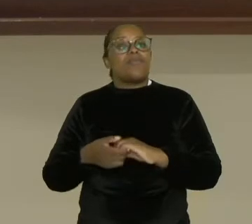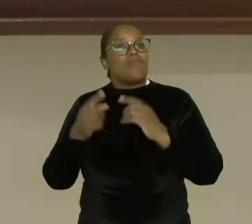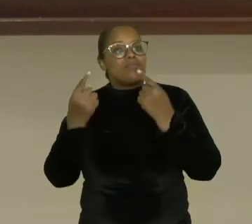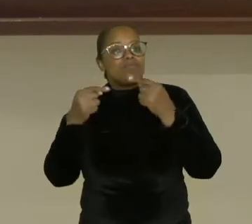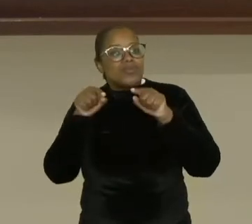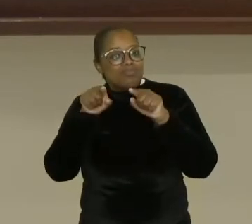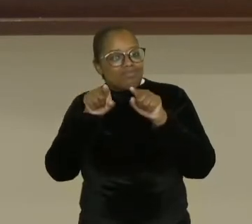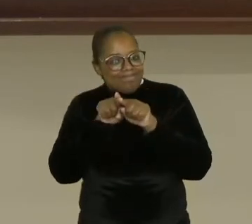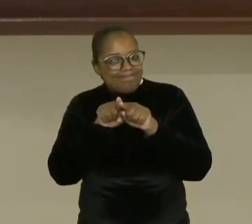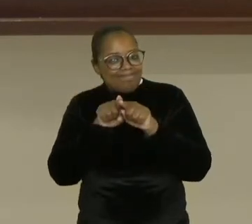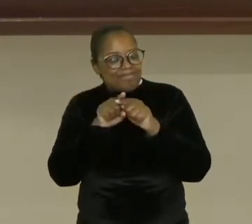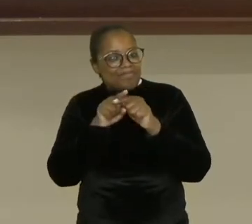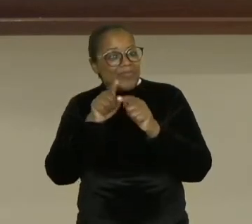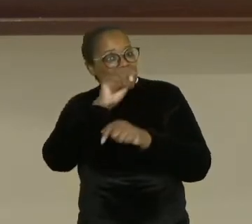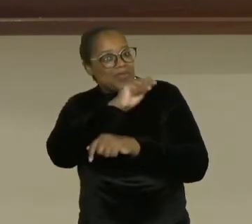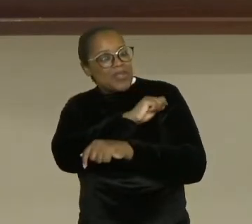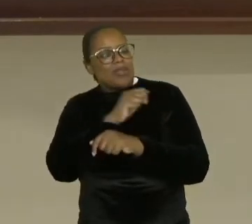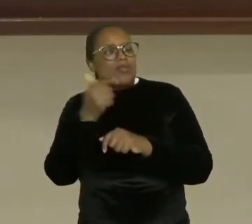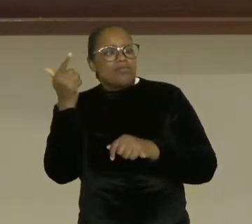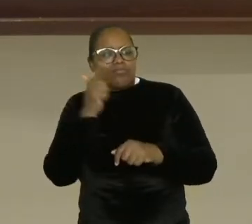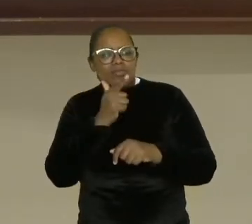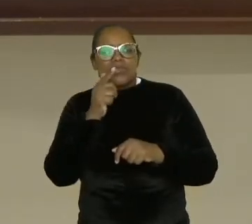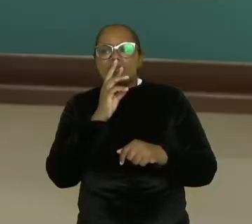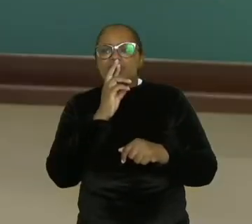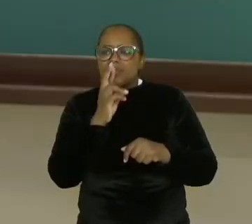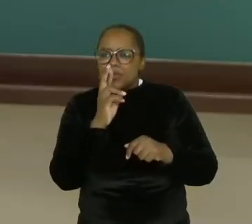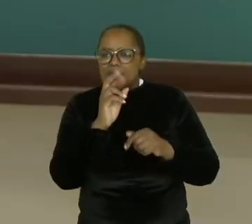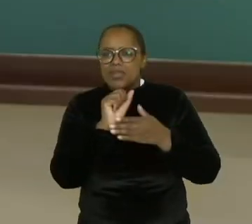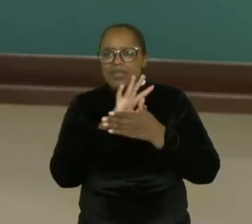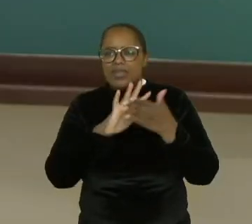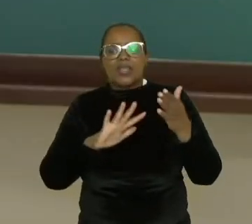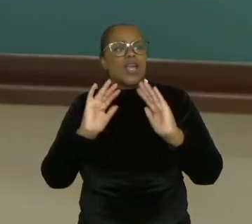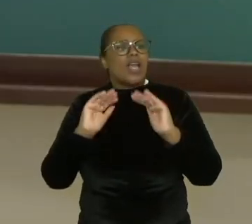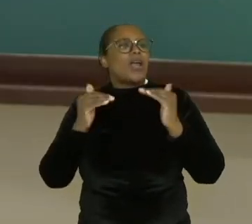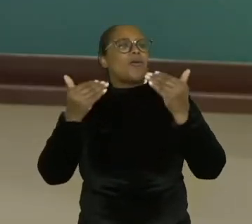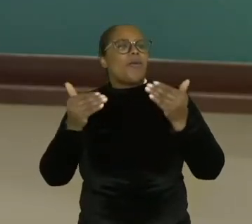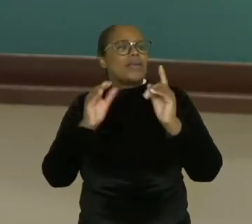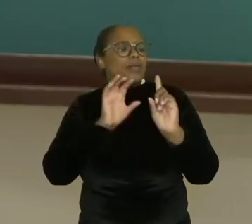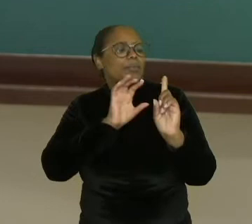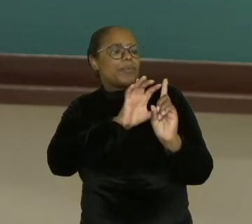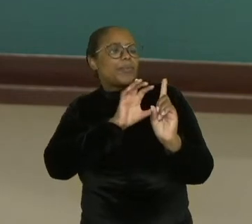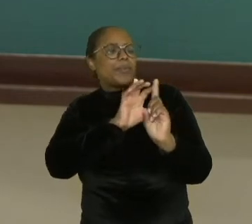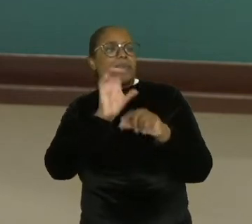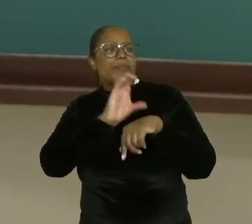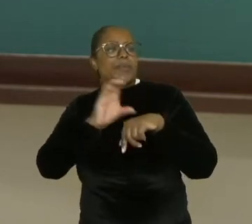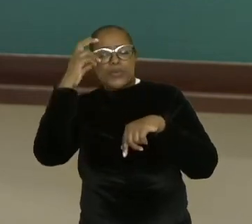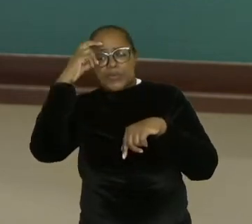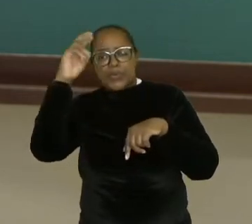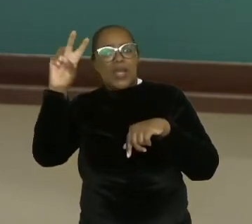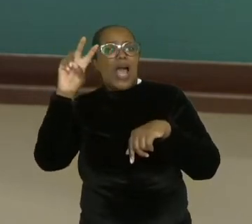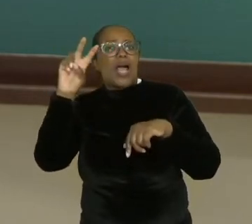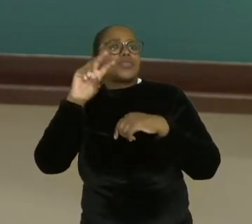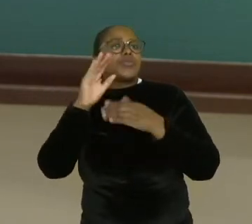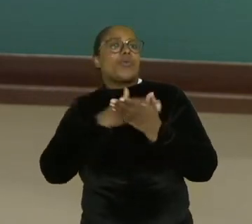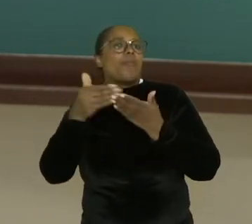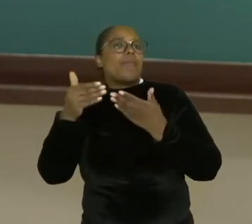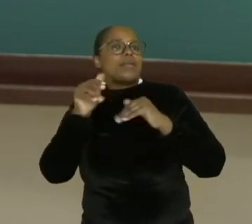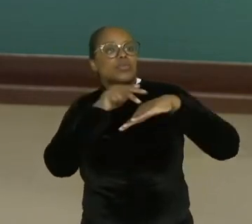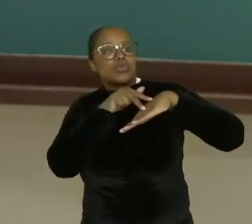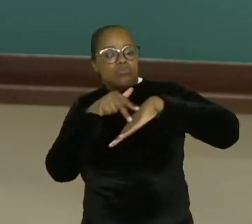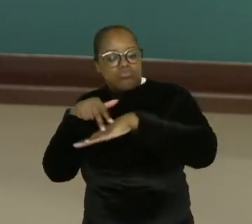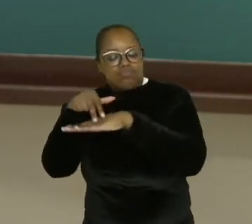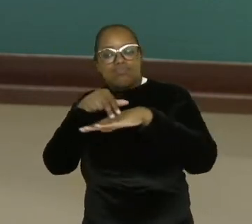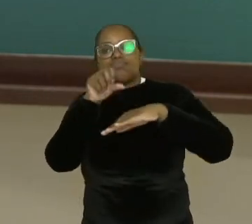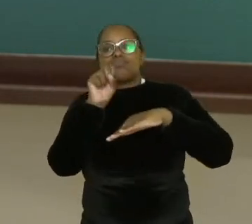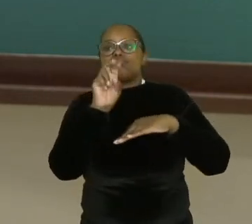Voltamos, pessoal! E aí, conseguiram responder essa questão? Quais as influências culturais possibilitaram o surgimento do surf? Então a gente viu